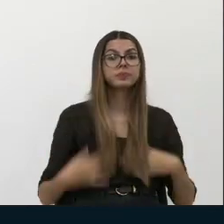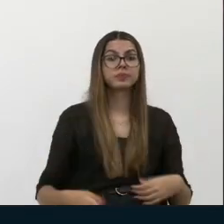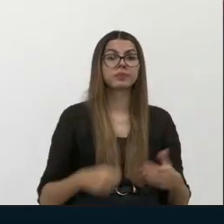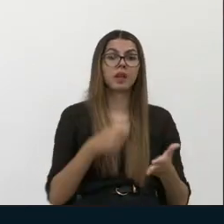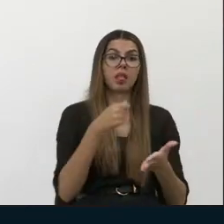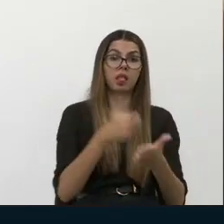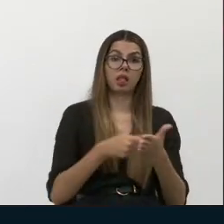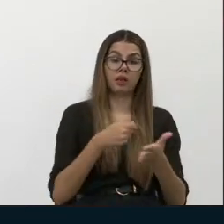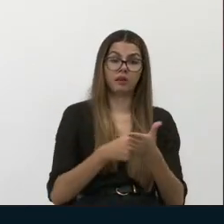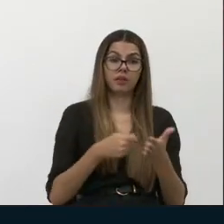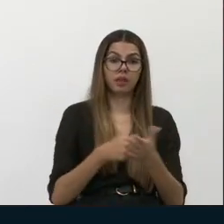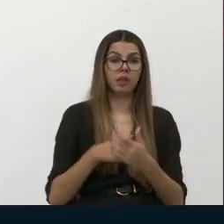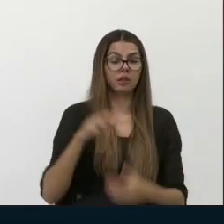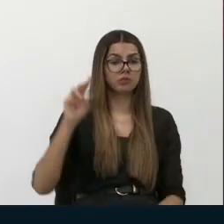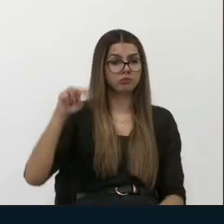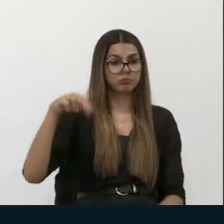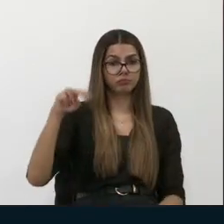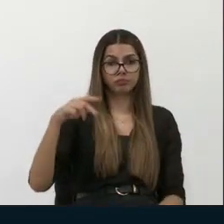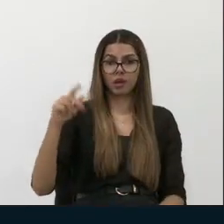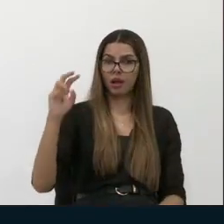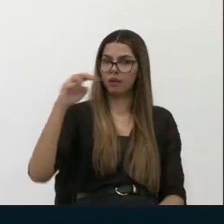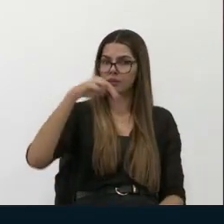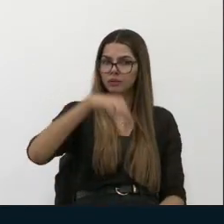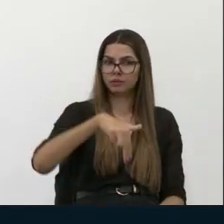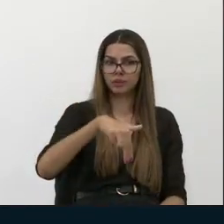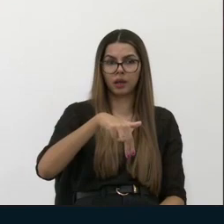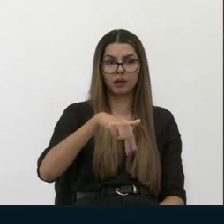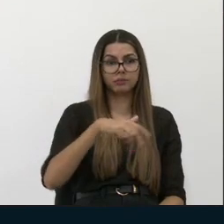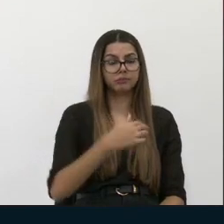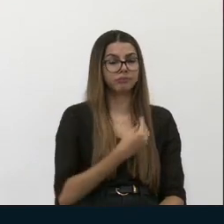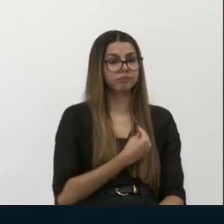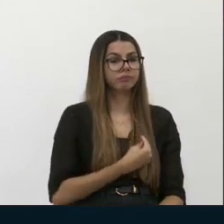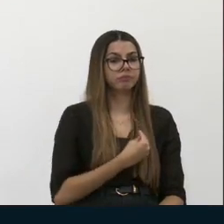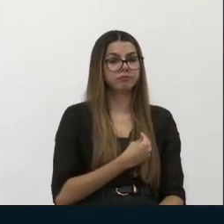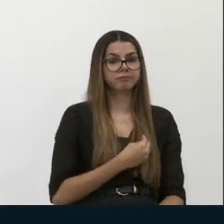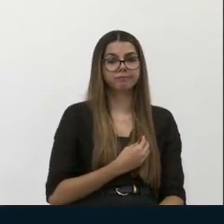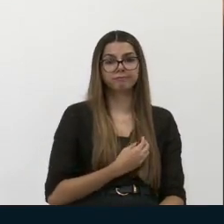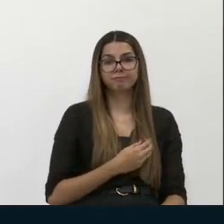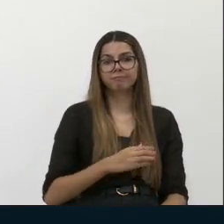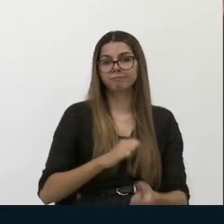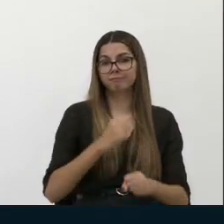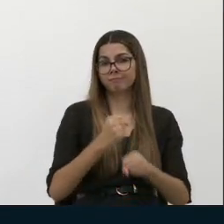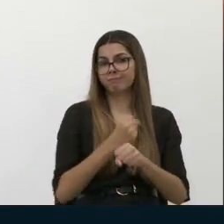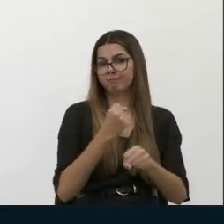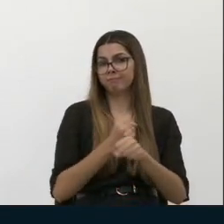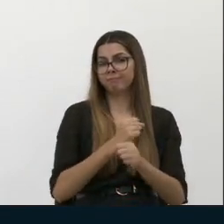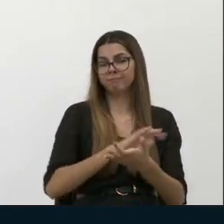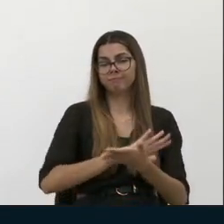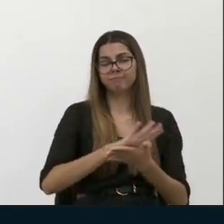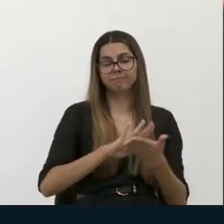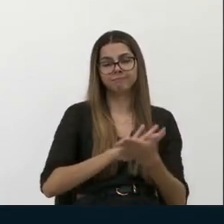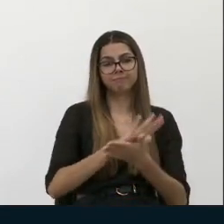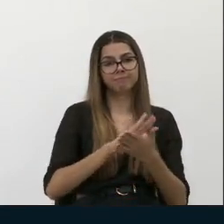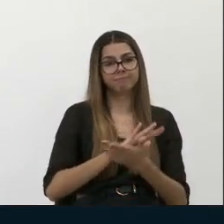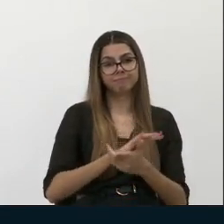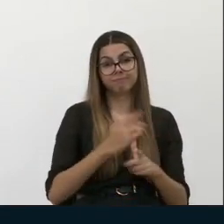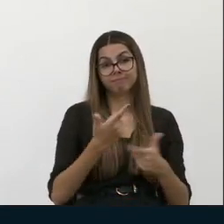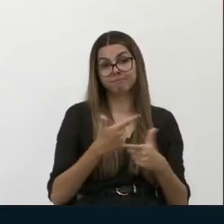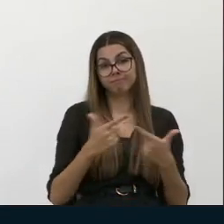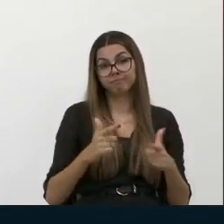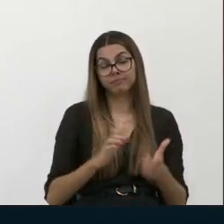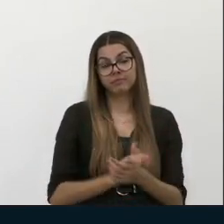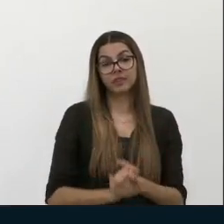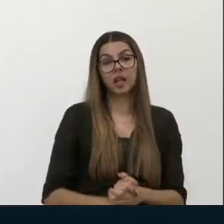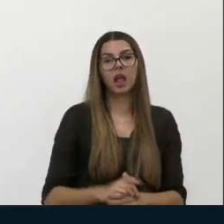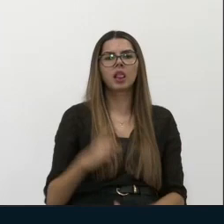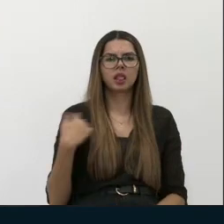aqui nunca compareceram na cidade. Não tem nada de obra na cidade que foi feito por esses que eles defenderam. A gente não, a gente tem